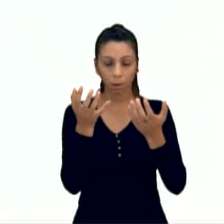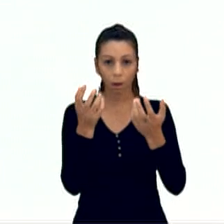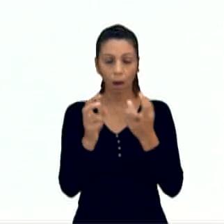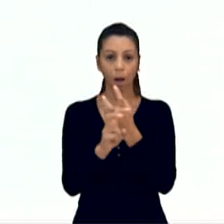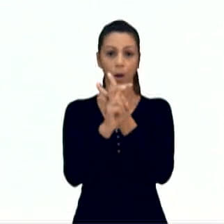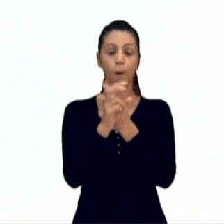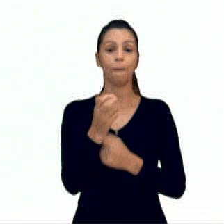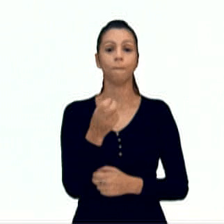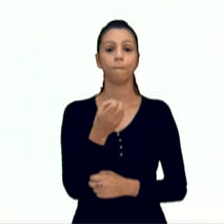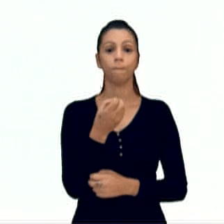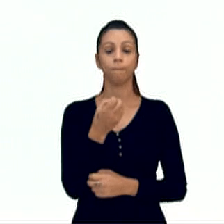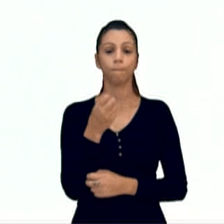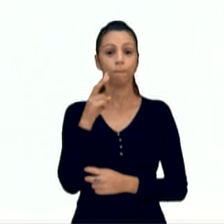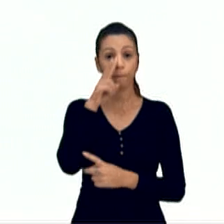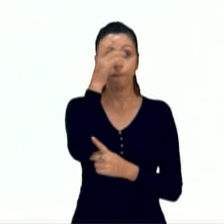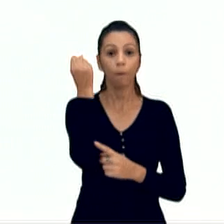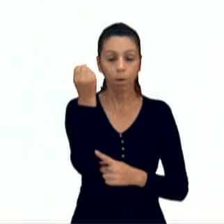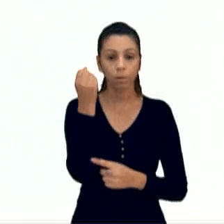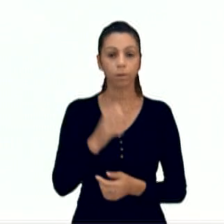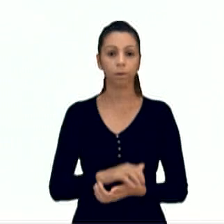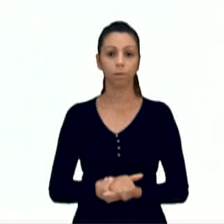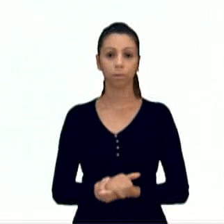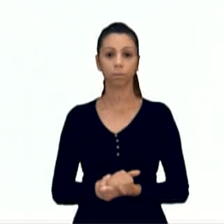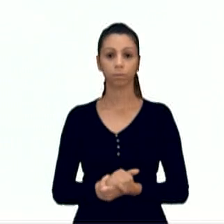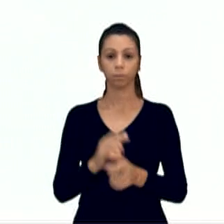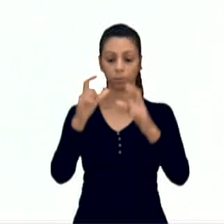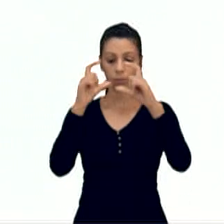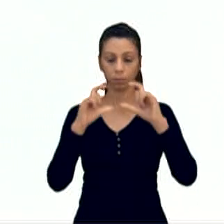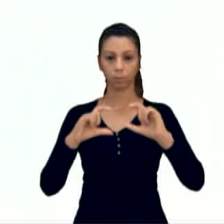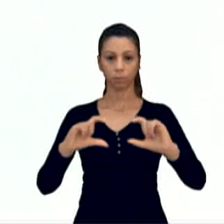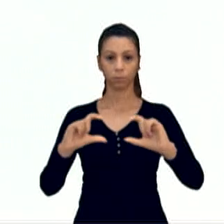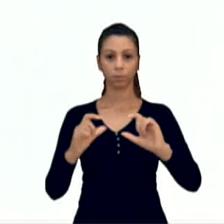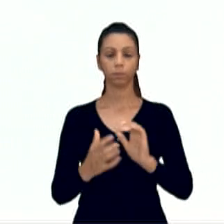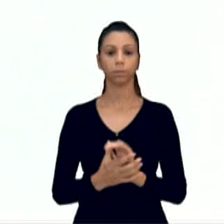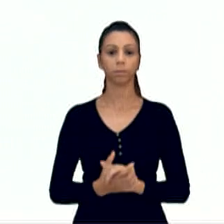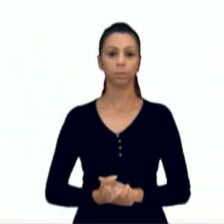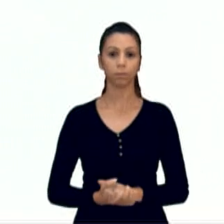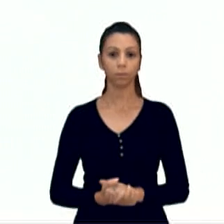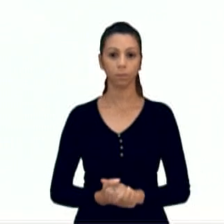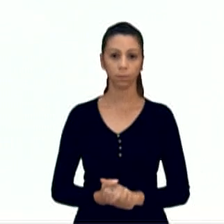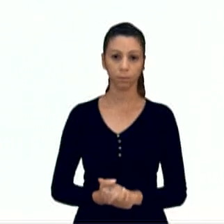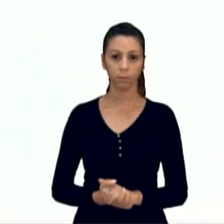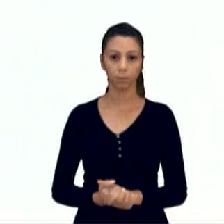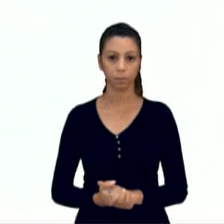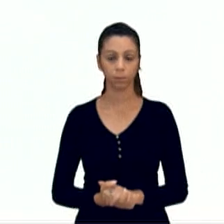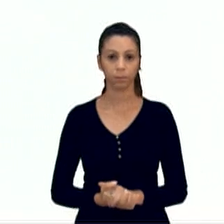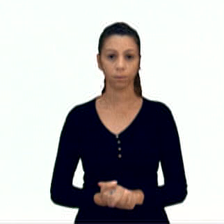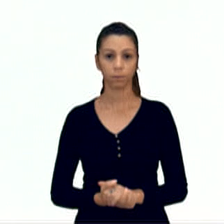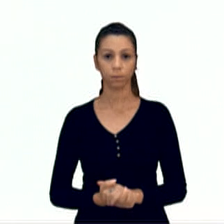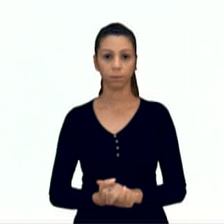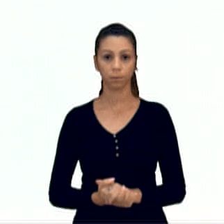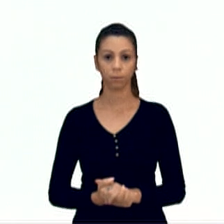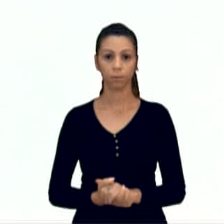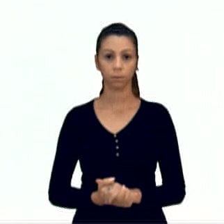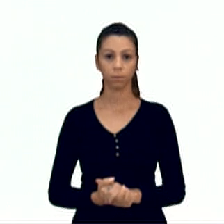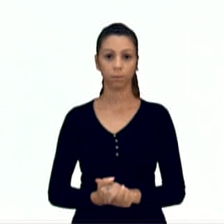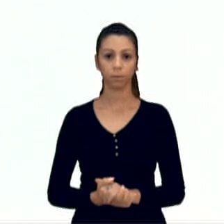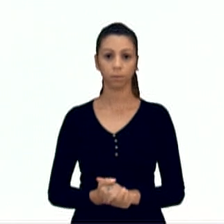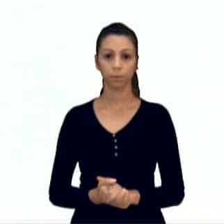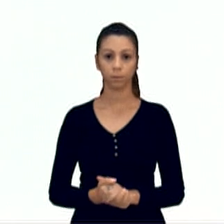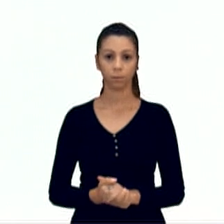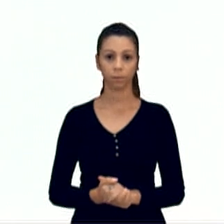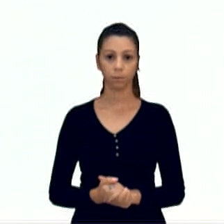E a parte de baixo eu transcrevi ali, ó. I may have adamantium fused to my bones, but I still need